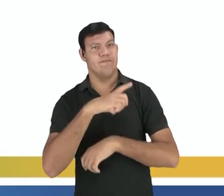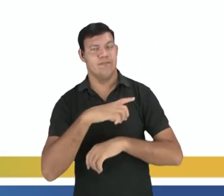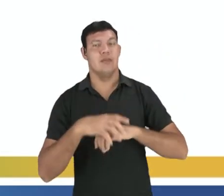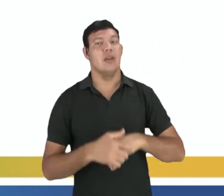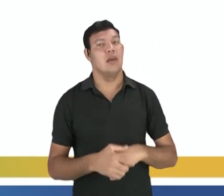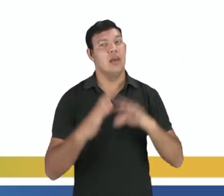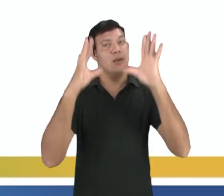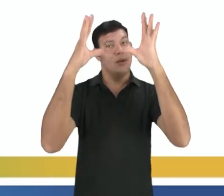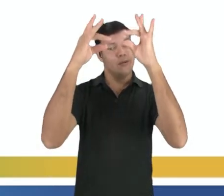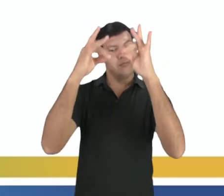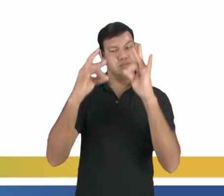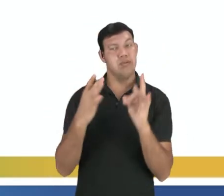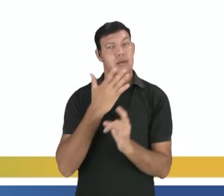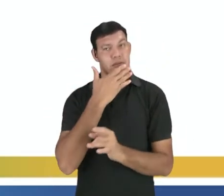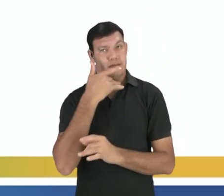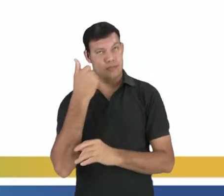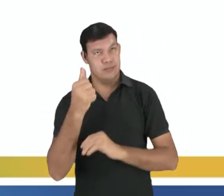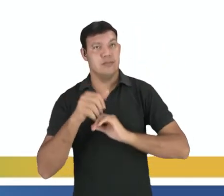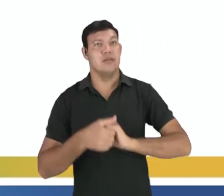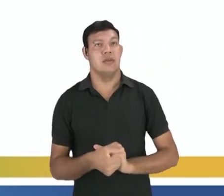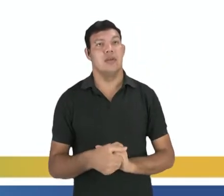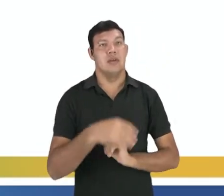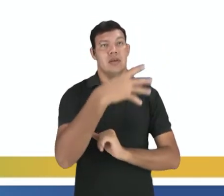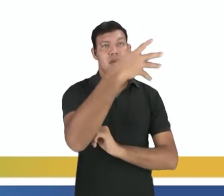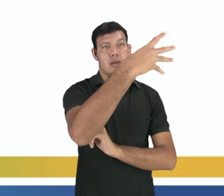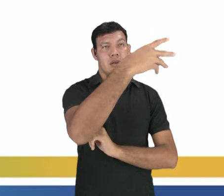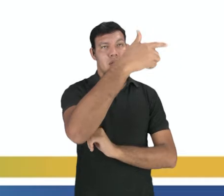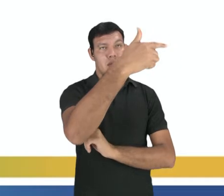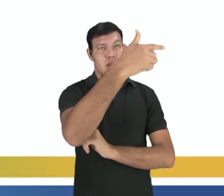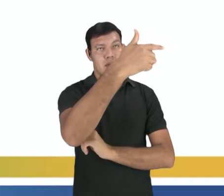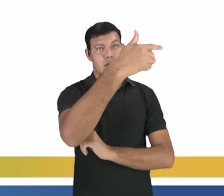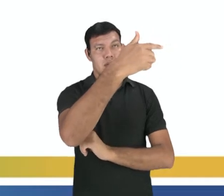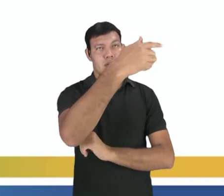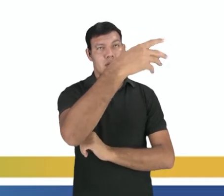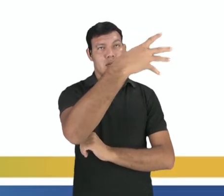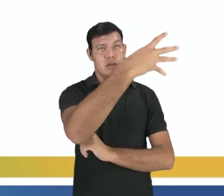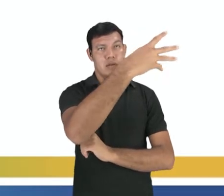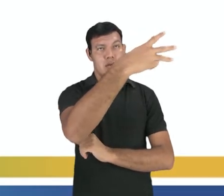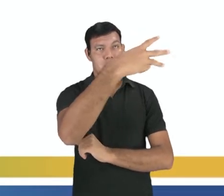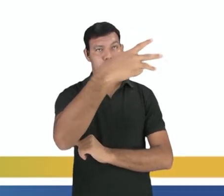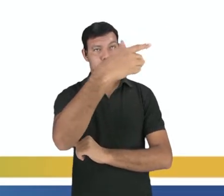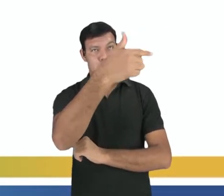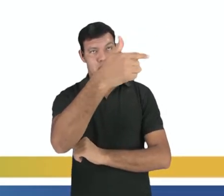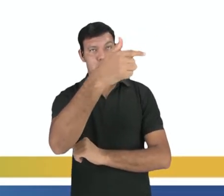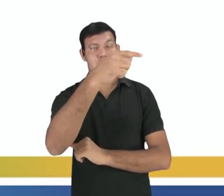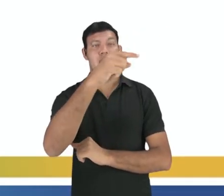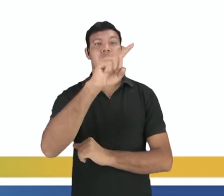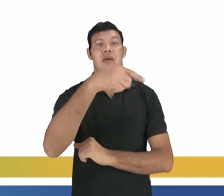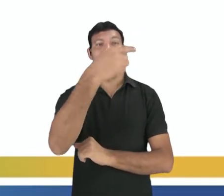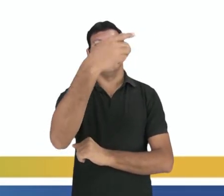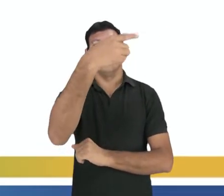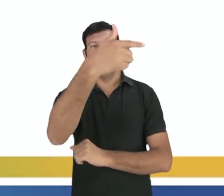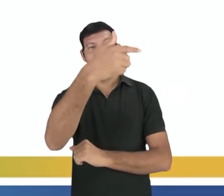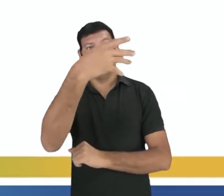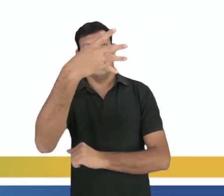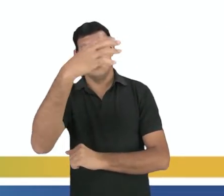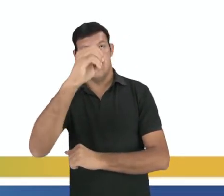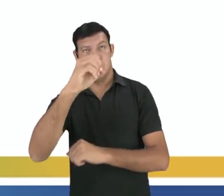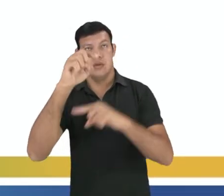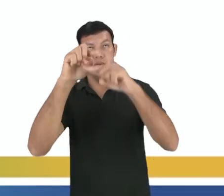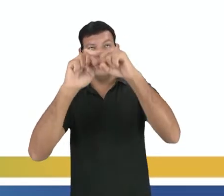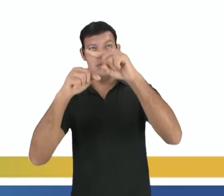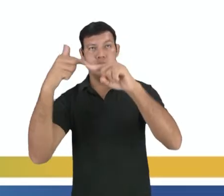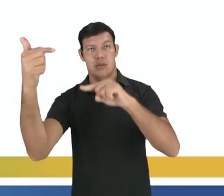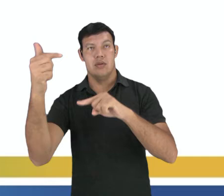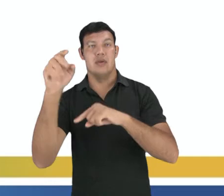fatores primos, né? Então, eu comecei aqui, ó, 432 e 240 divide por 2. Então,